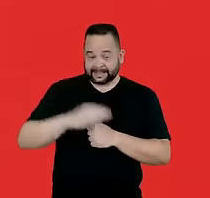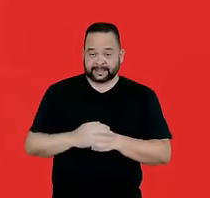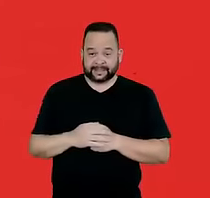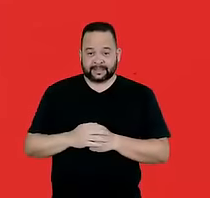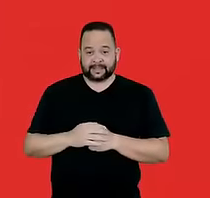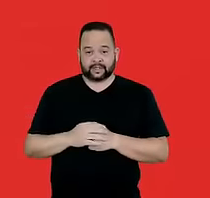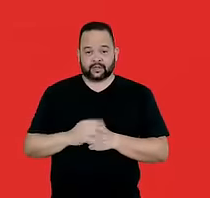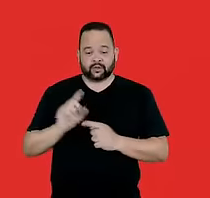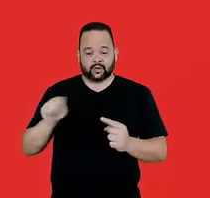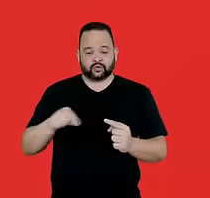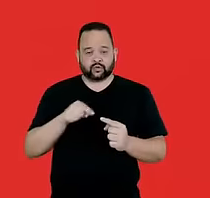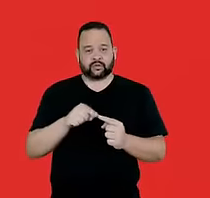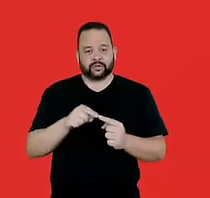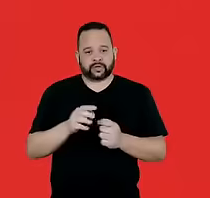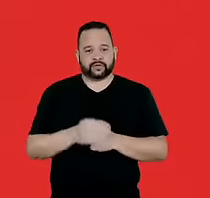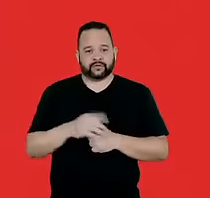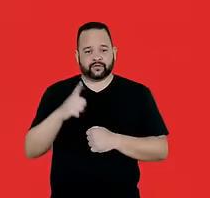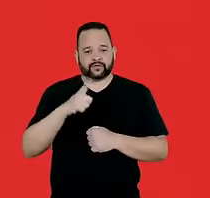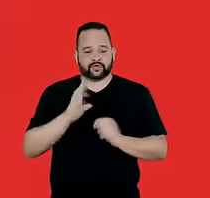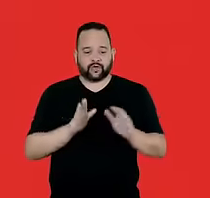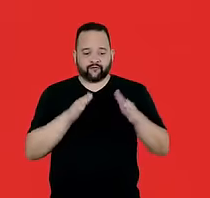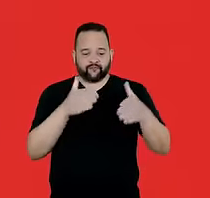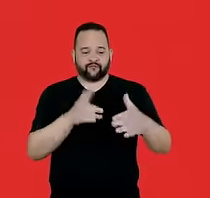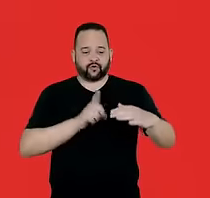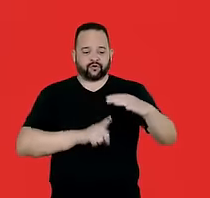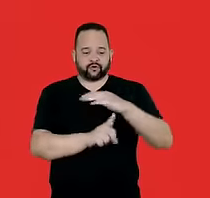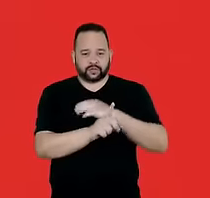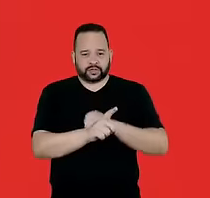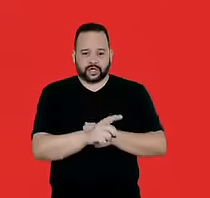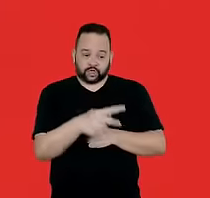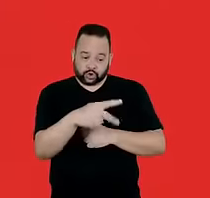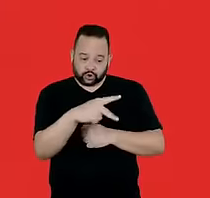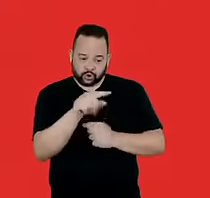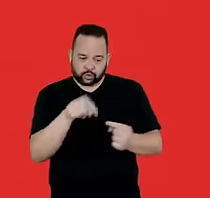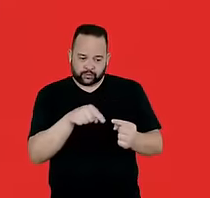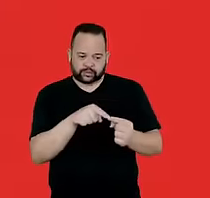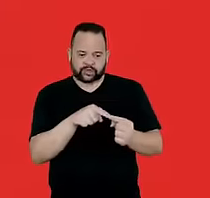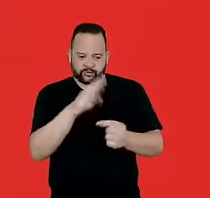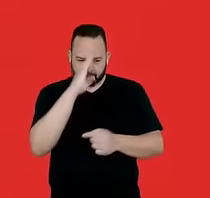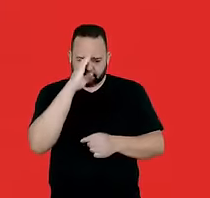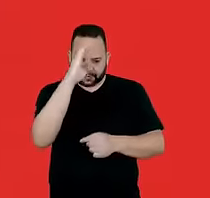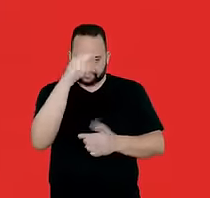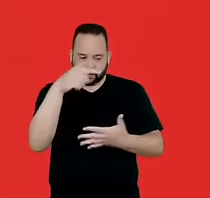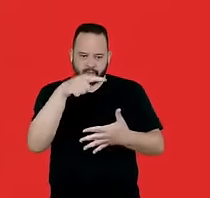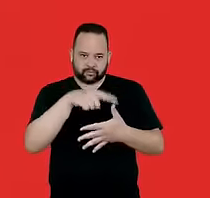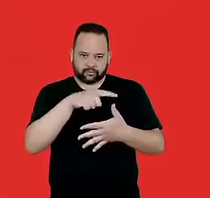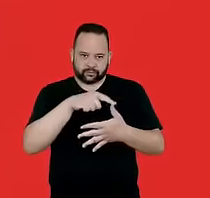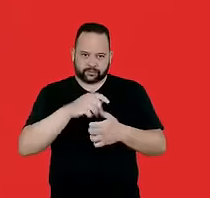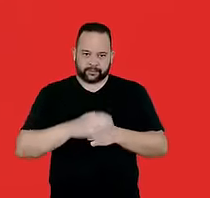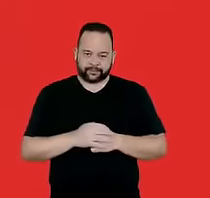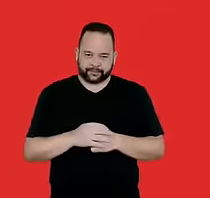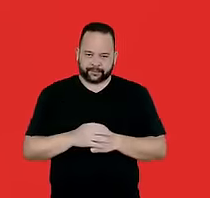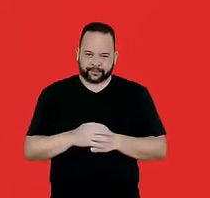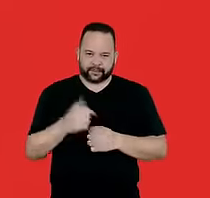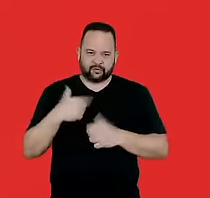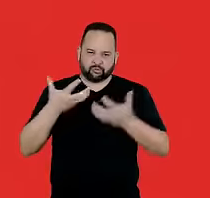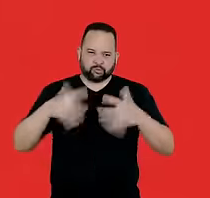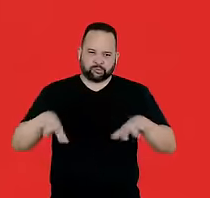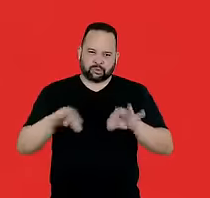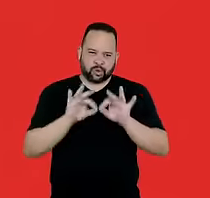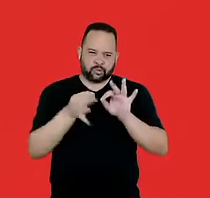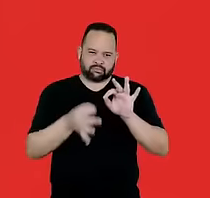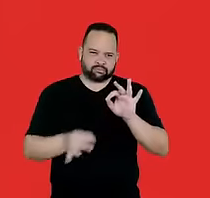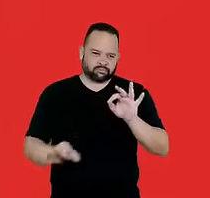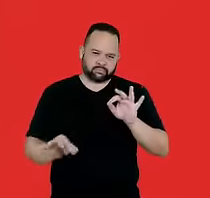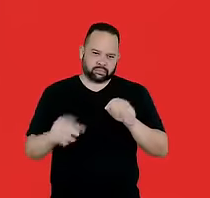de colocar o cliente e os seus objetivos sempre em primeiro lugar eu não quero me alongar muito aqui nessa conversa Inicial tem muita